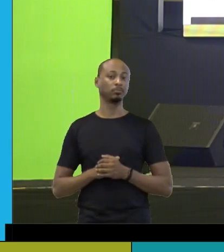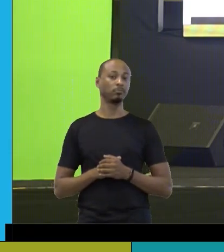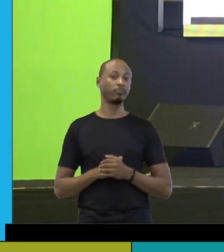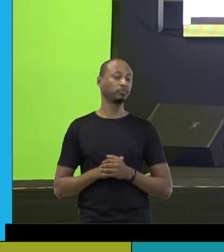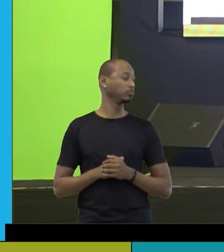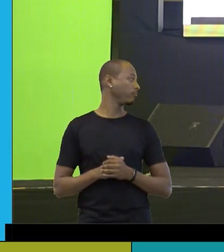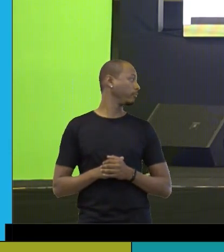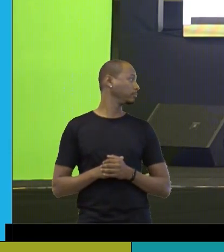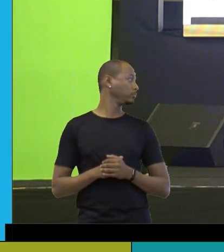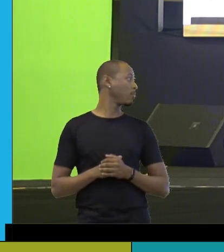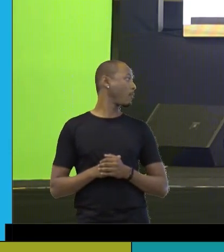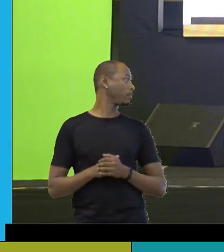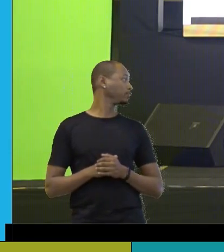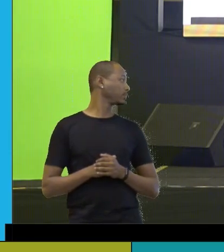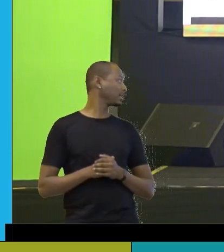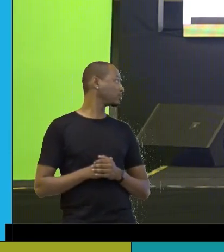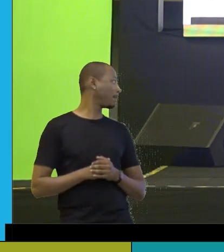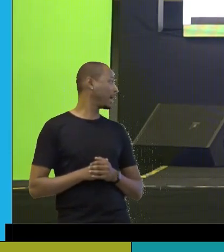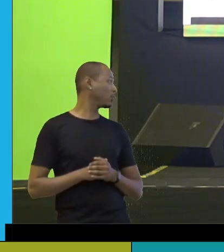Isso.